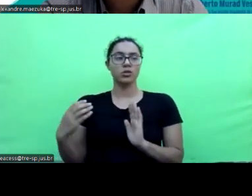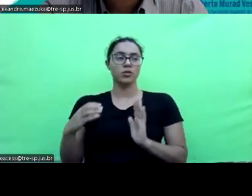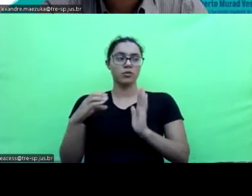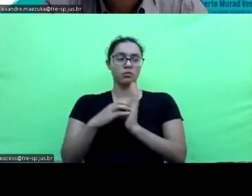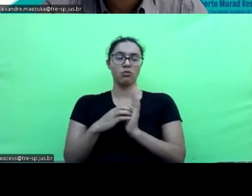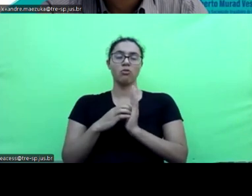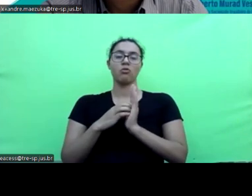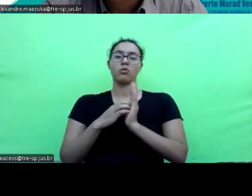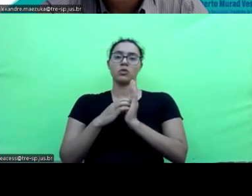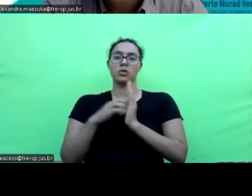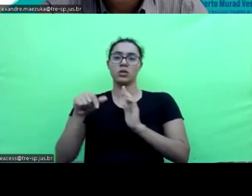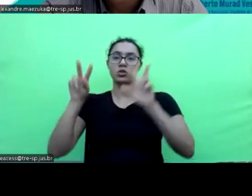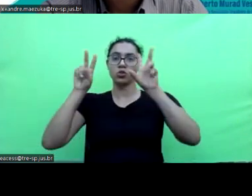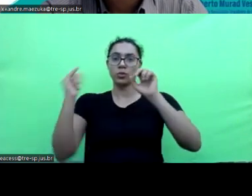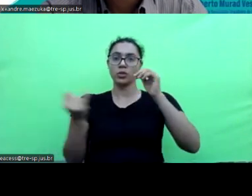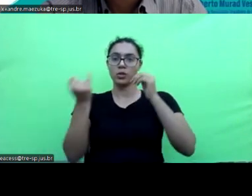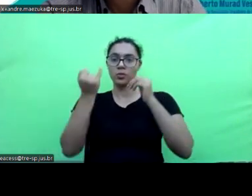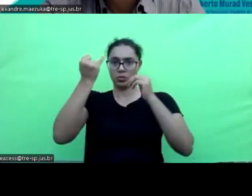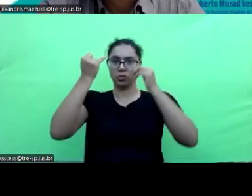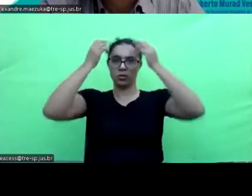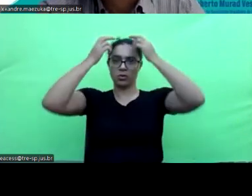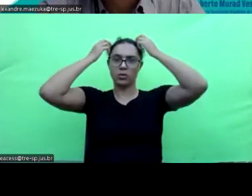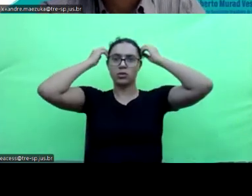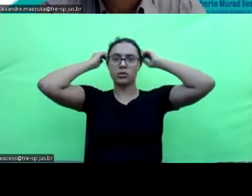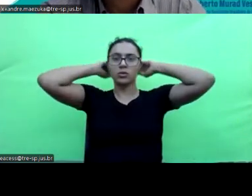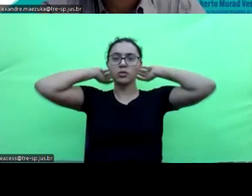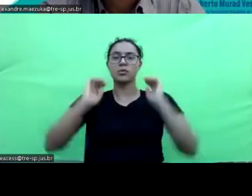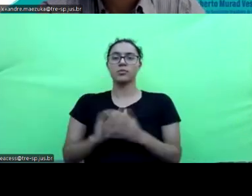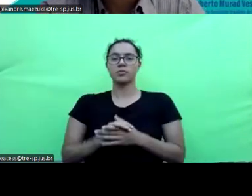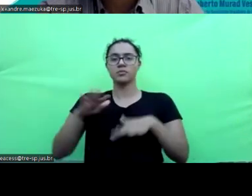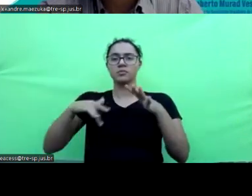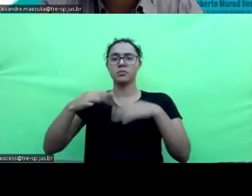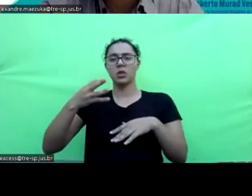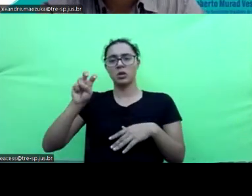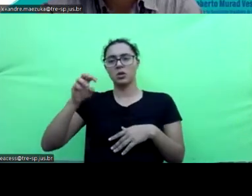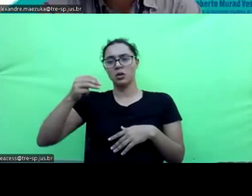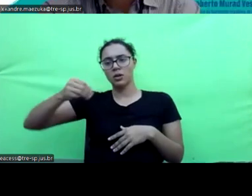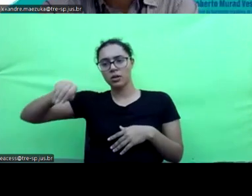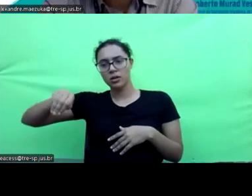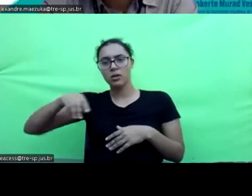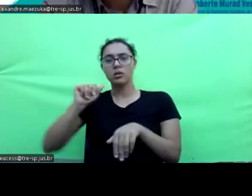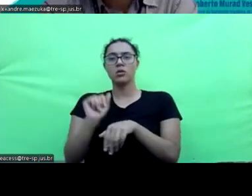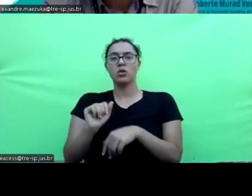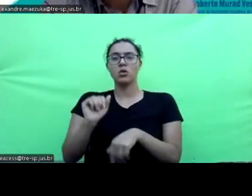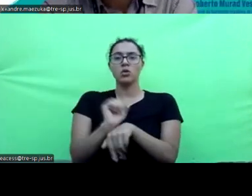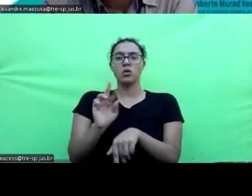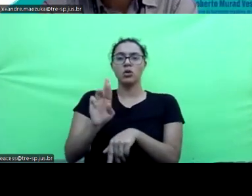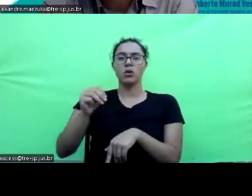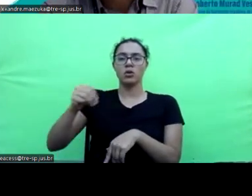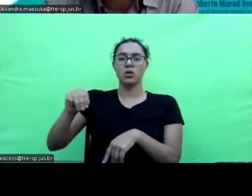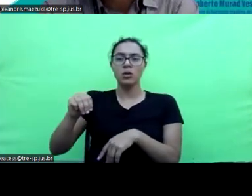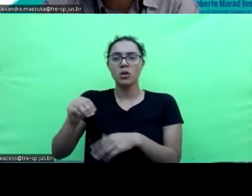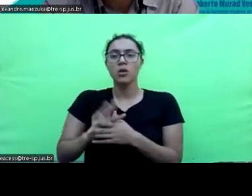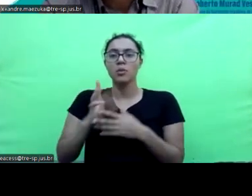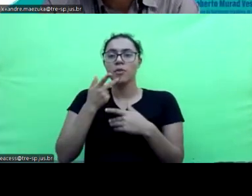respeito desse tema tão importante. A gente vai guardar mais ou menos 40 a 45 minutos para o Dr. Roberto fazer uma exposição sobre o tema,